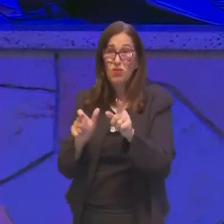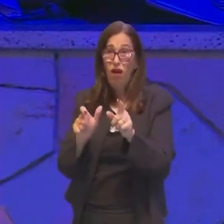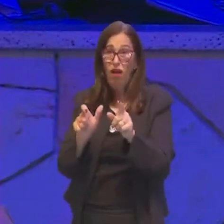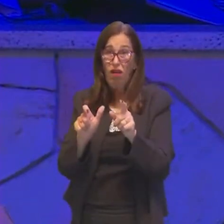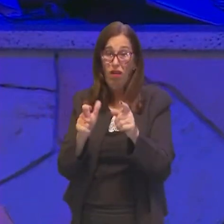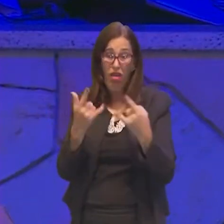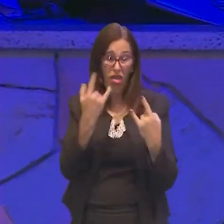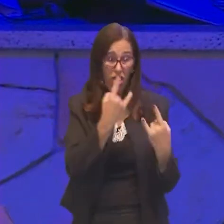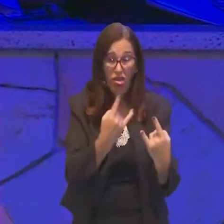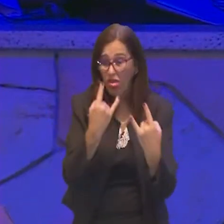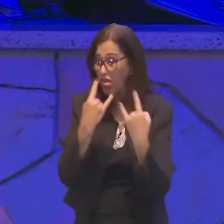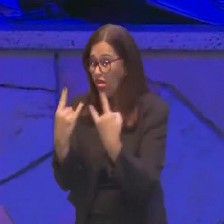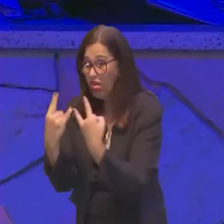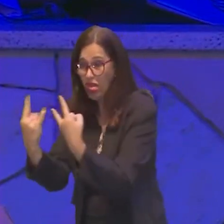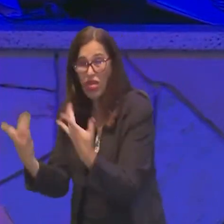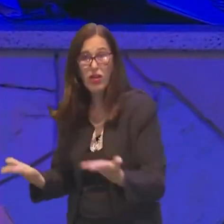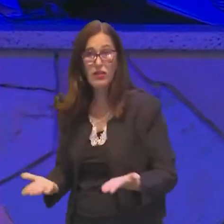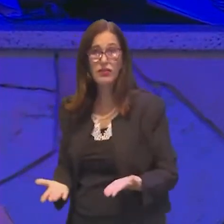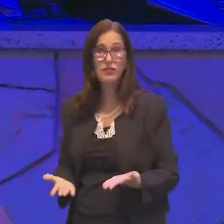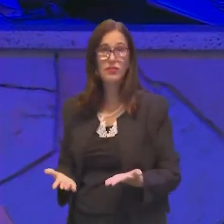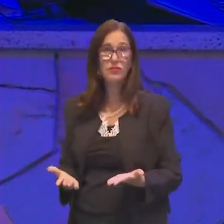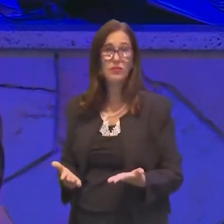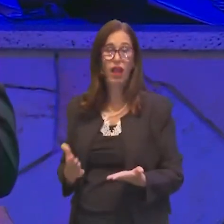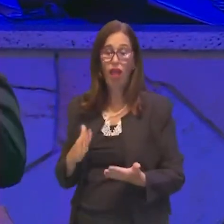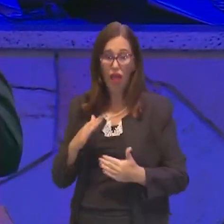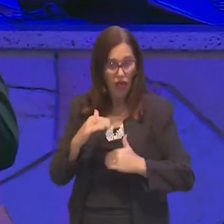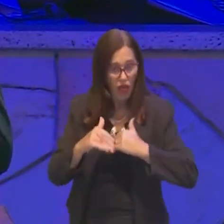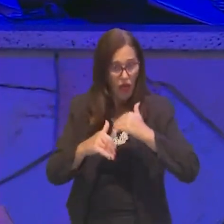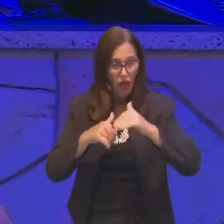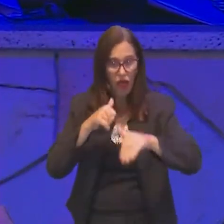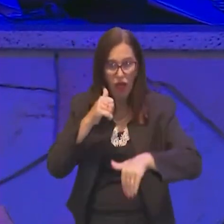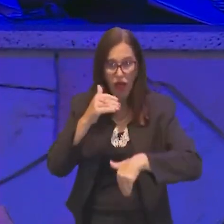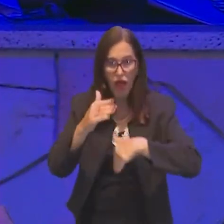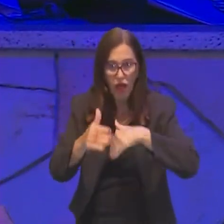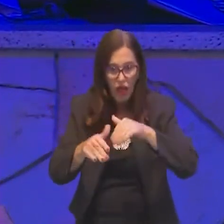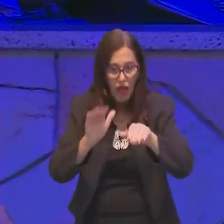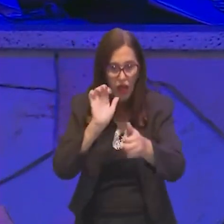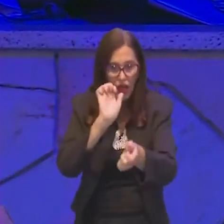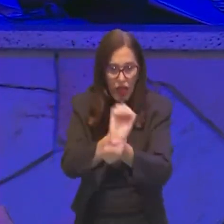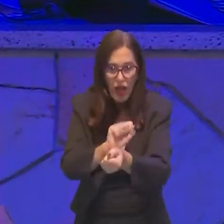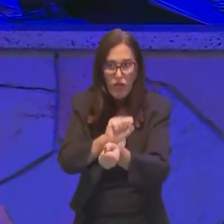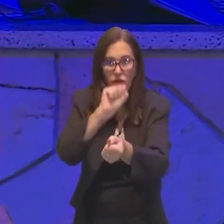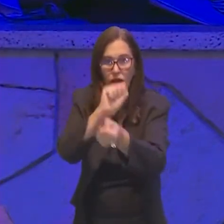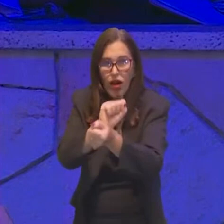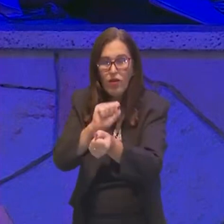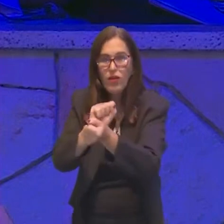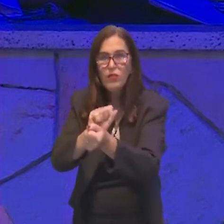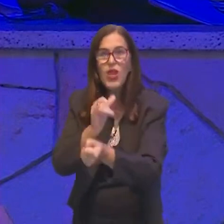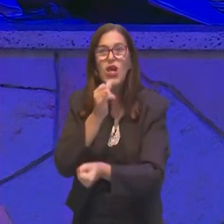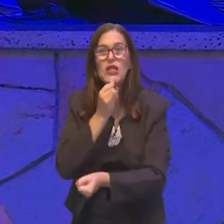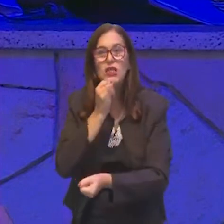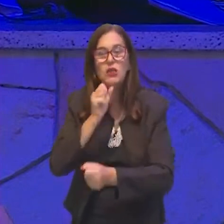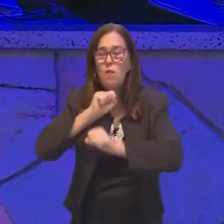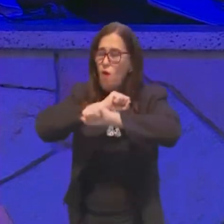tendências. E gradativamente elas vão se escravizando. Você quer ver um exemplo claro que nós estamos